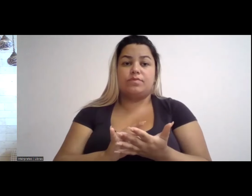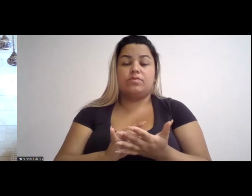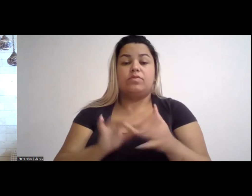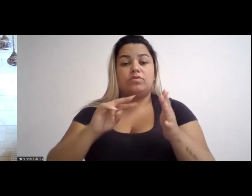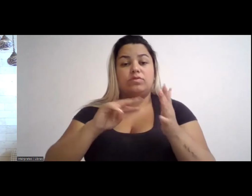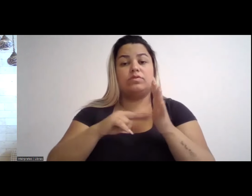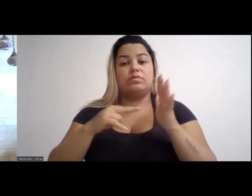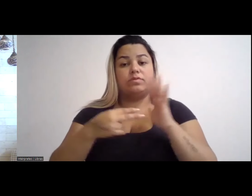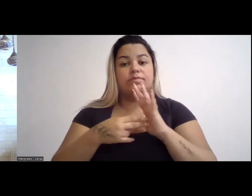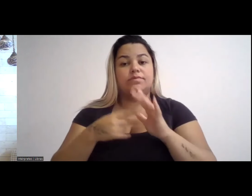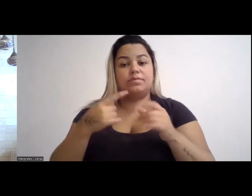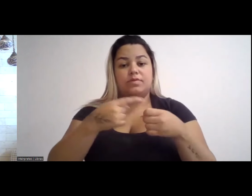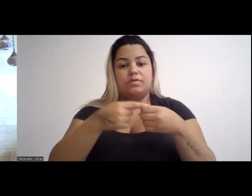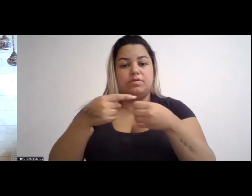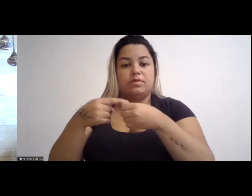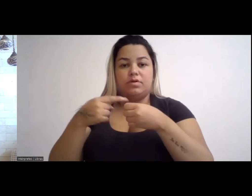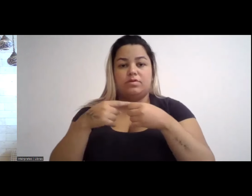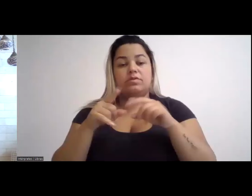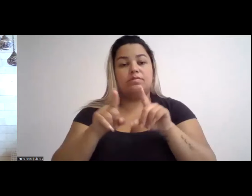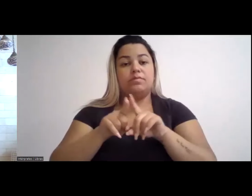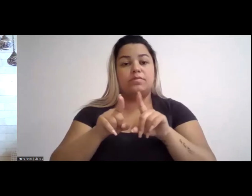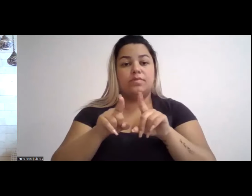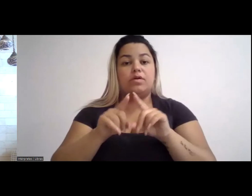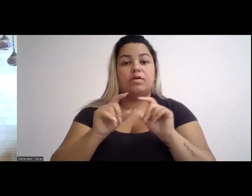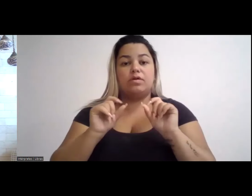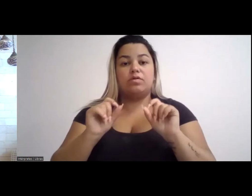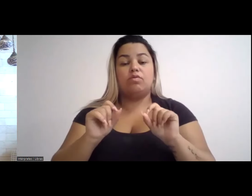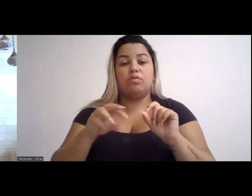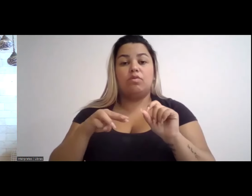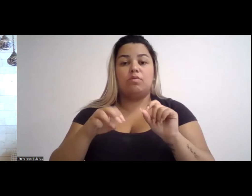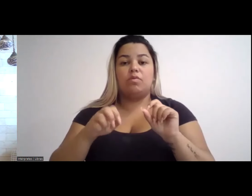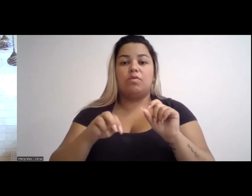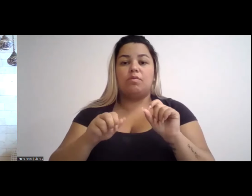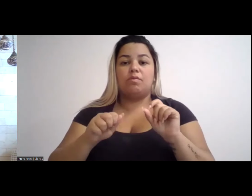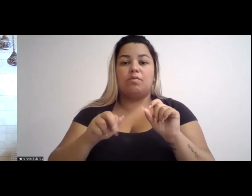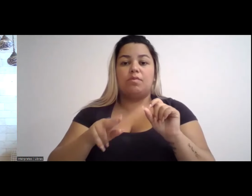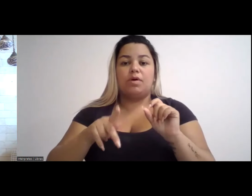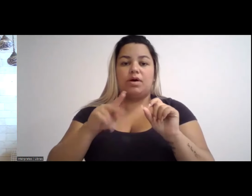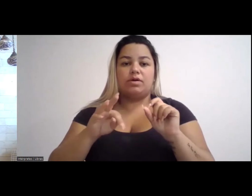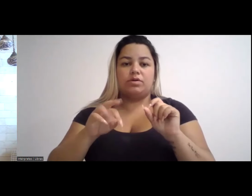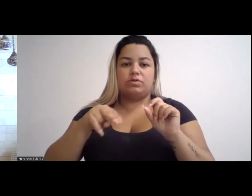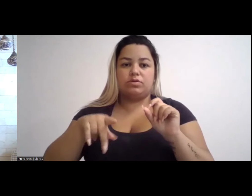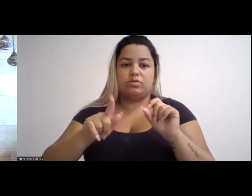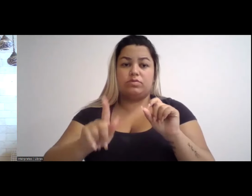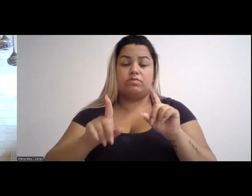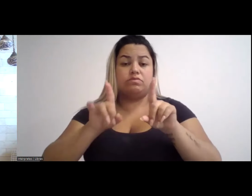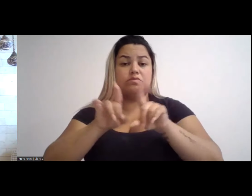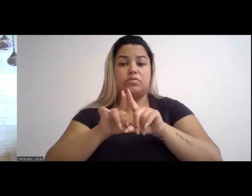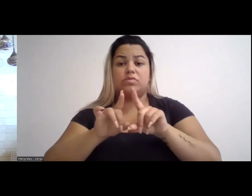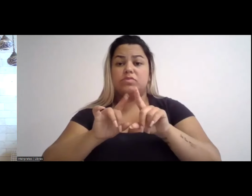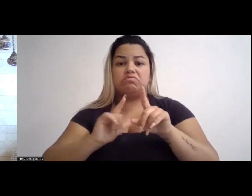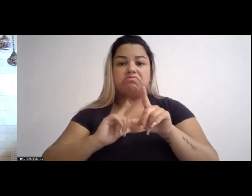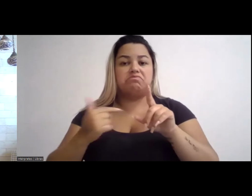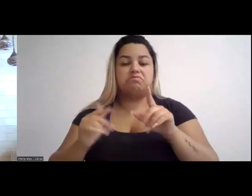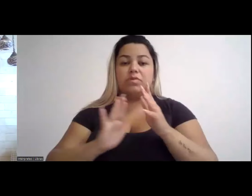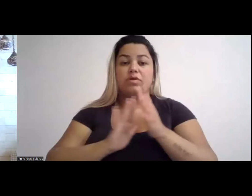significado de cidade criativa? Como um marketing? Como um branding? Como uma chancela vazia?